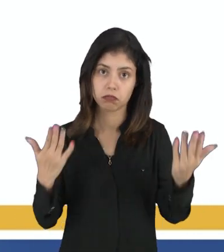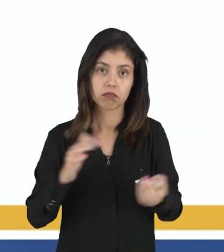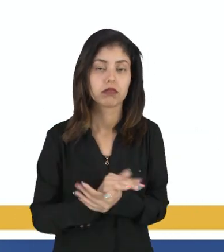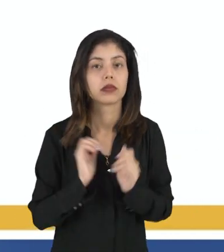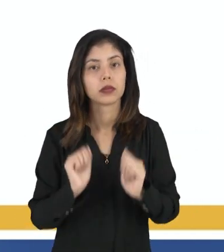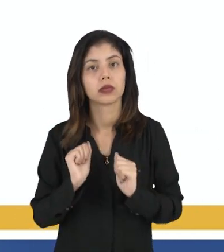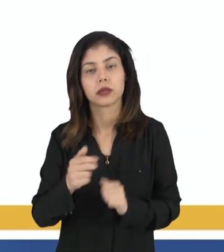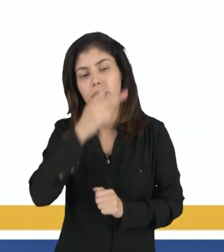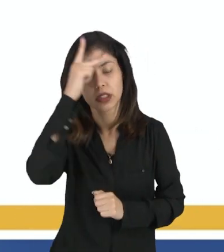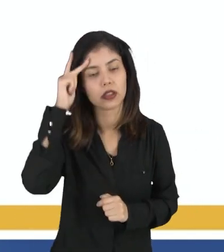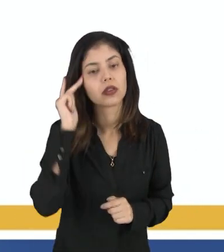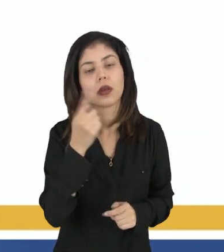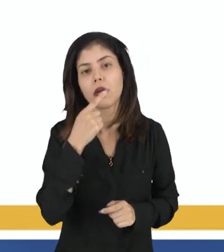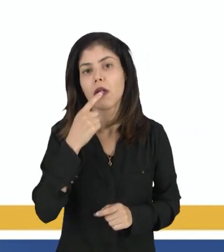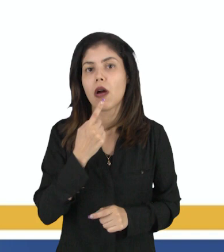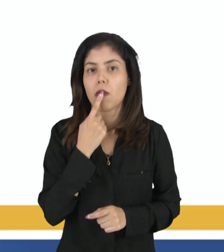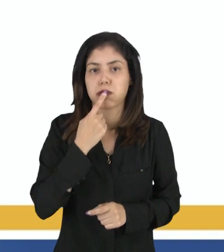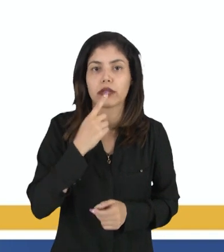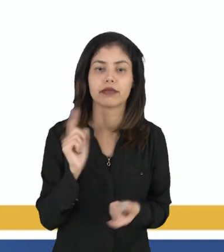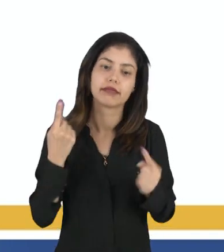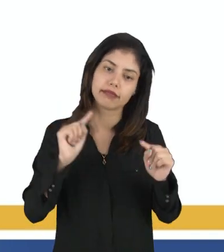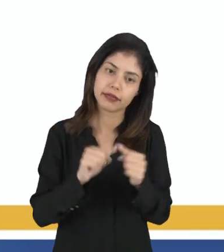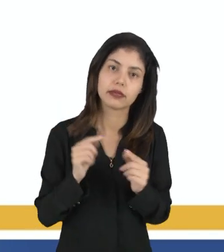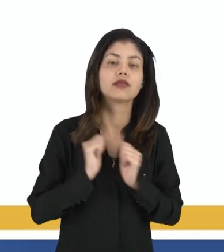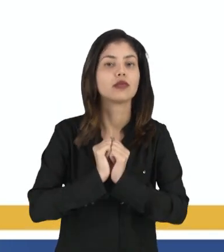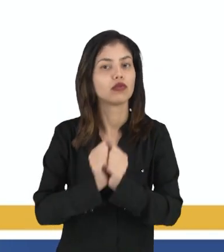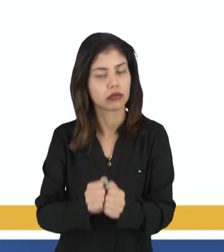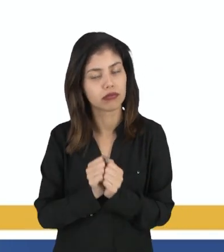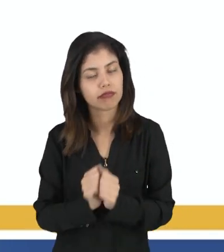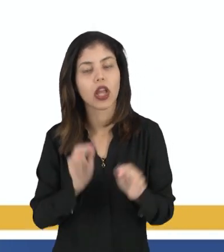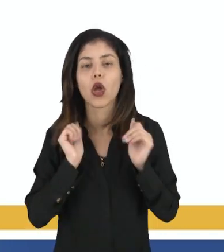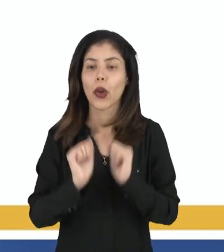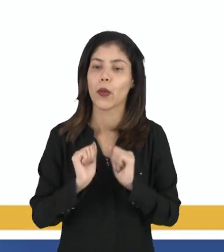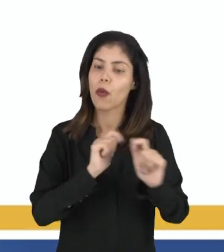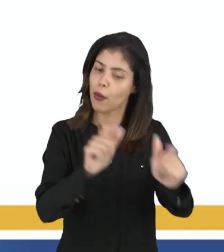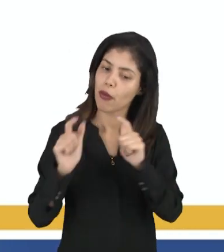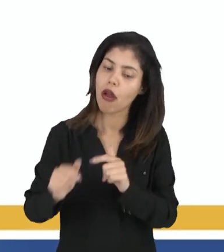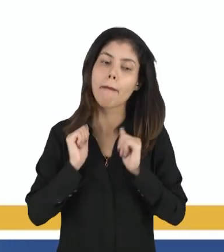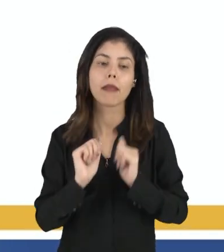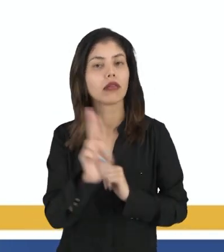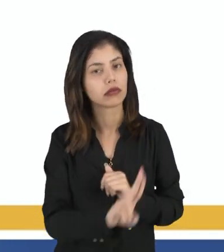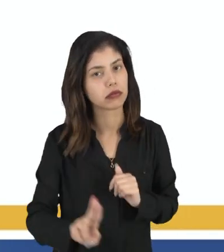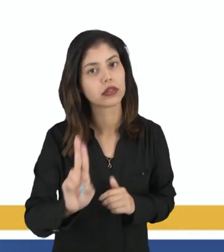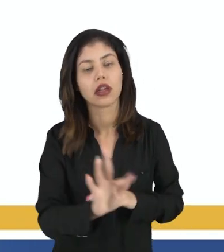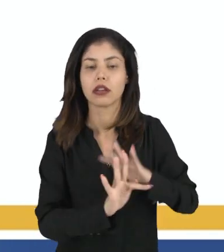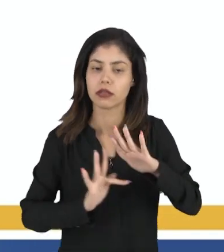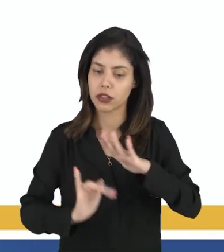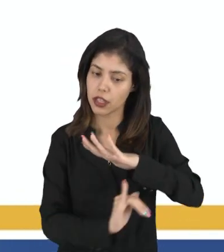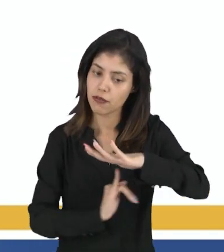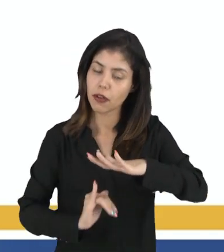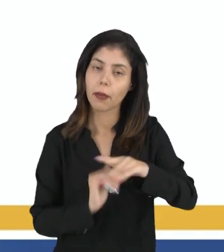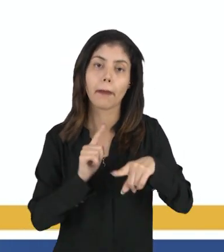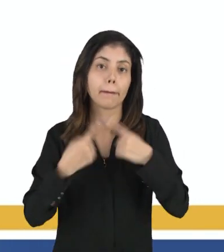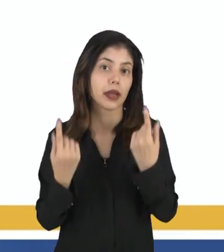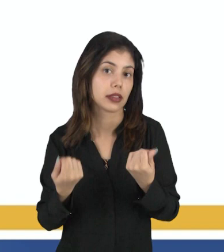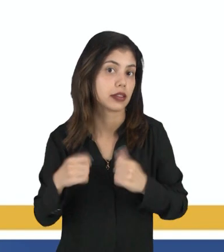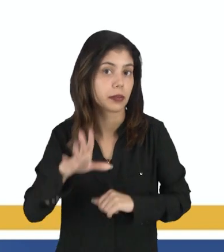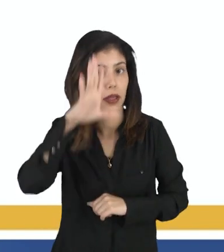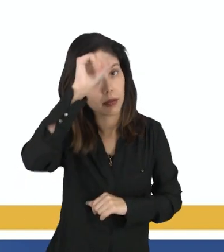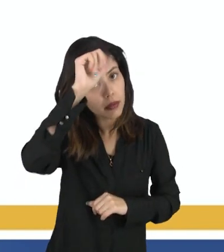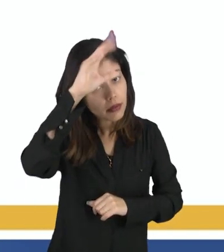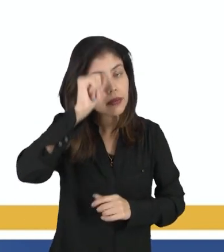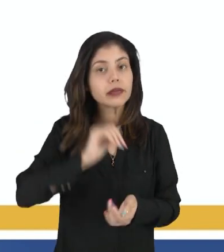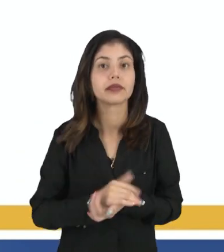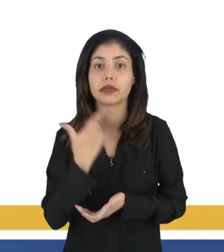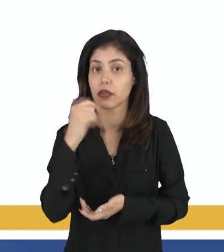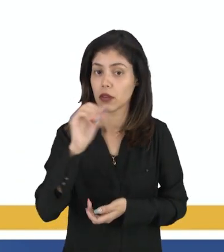com pessoas próximas, sem preocupação nenhuma, em um ambiente que possa utilizar a linguagem informal. Mas você deve